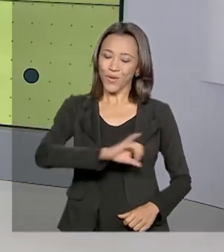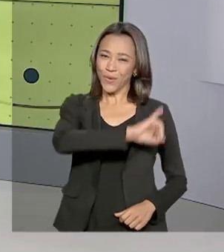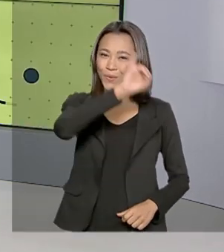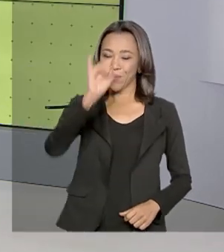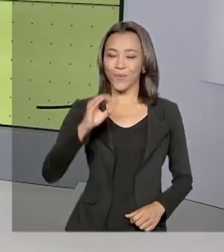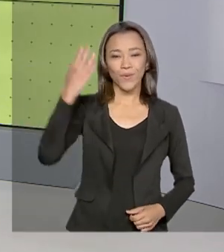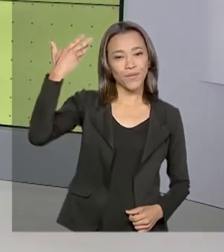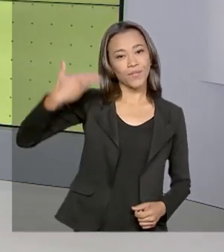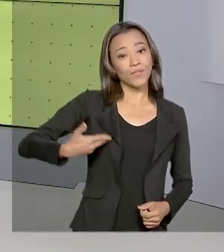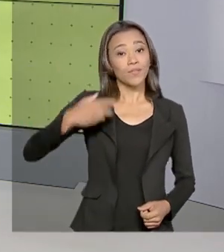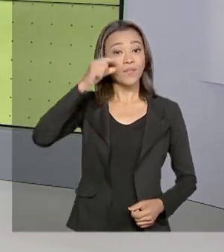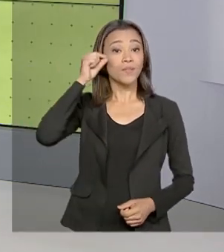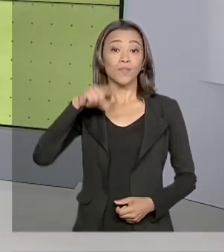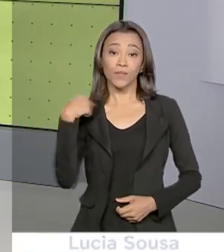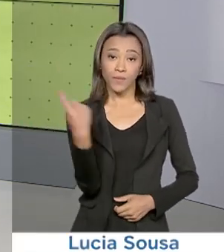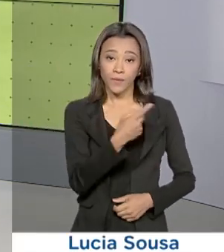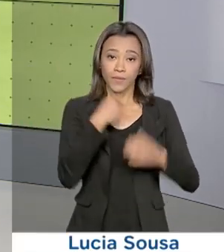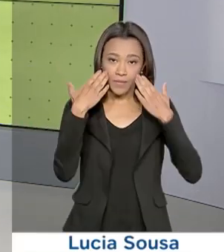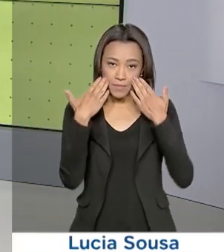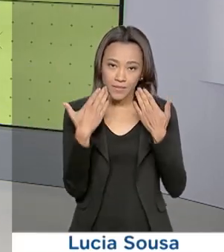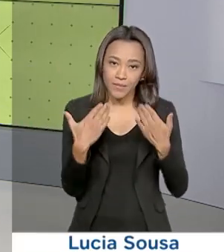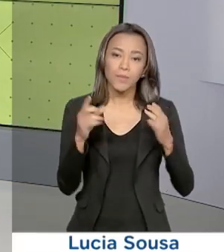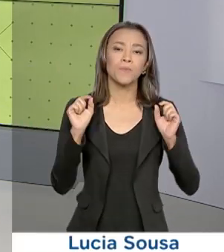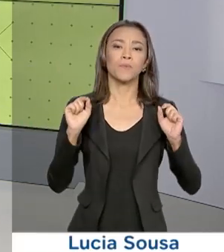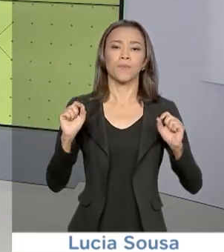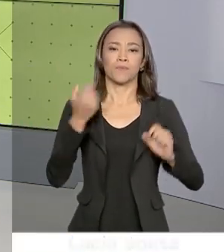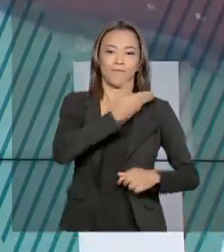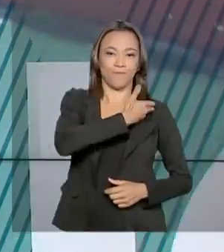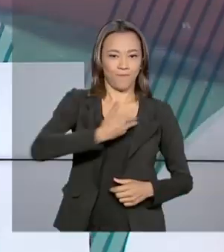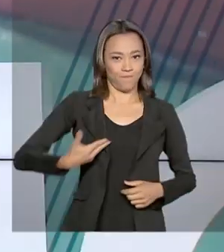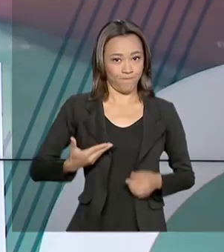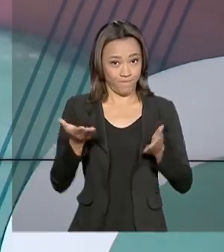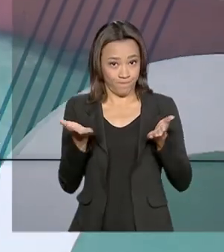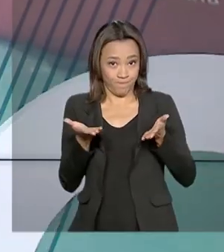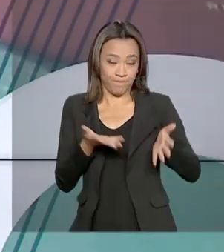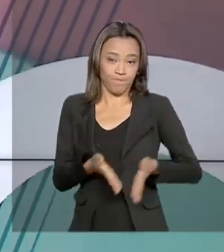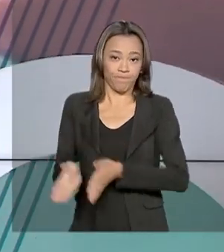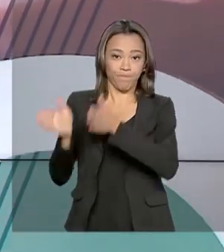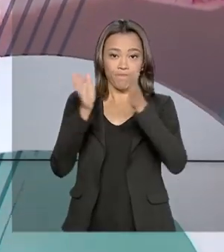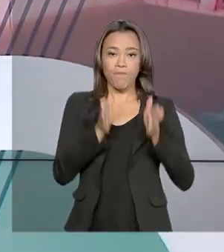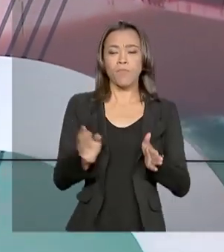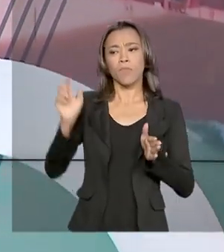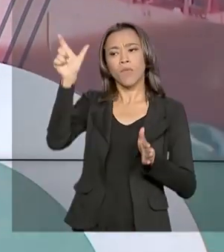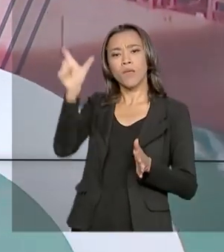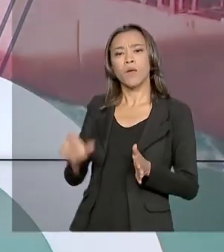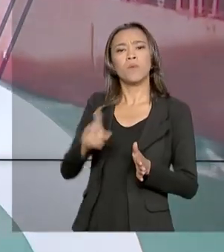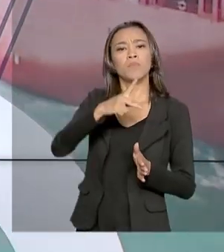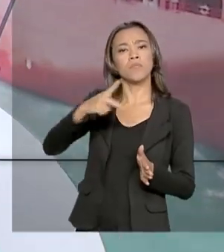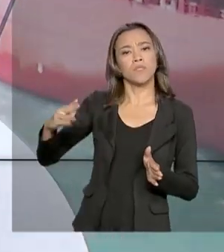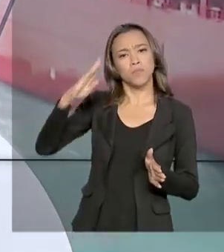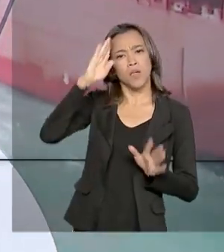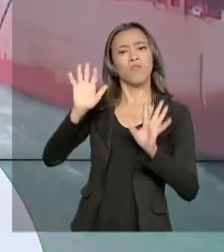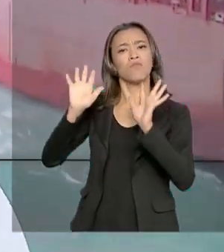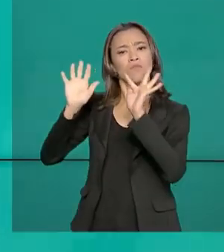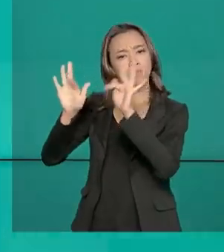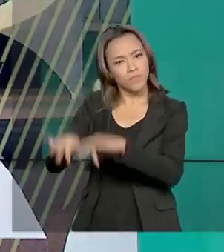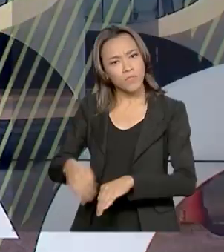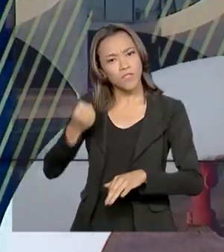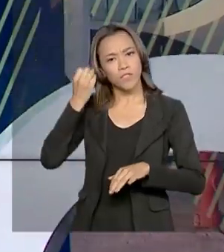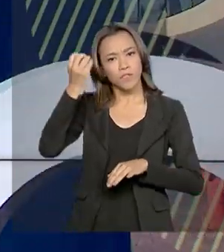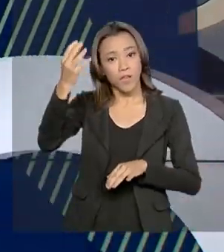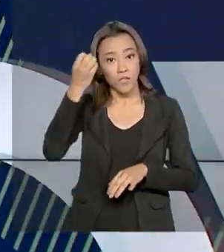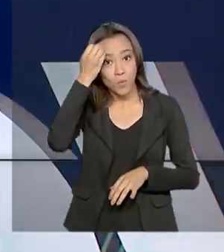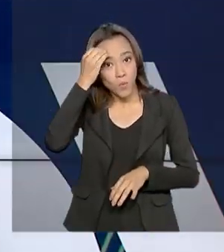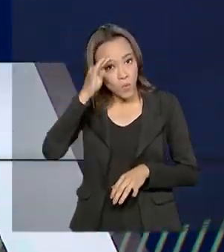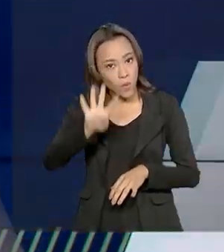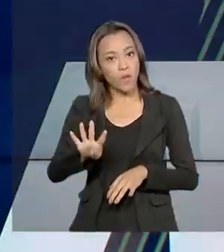Olá, eu sou o Roberto Camargo e já estamos no ar com o Governo Agora. O presidente Jair Bolsonaro encerrou a viagem de 4 dias pela